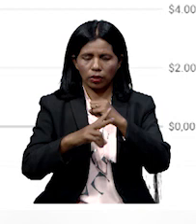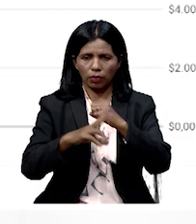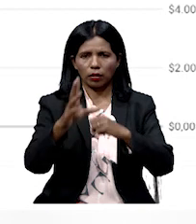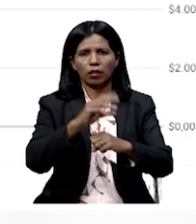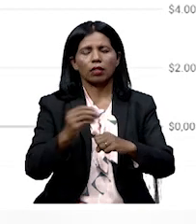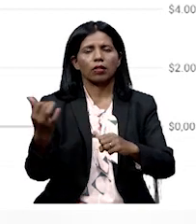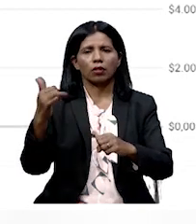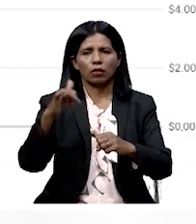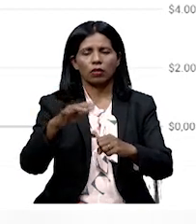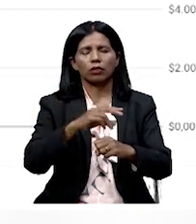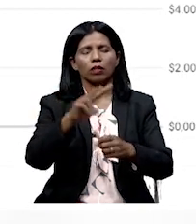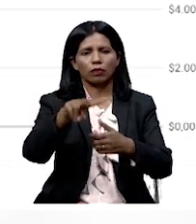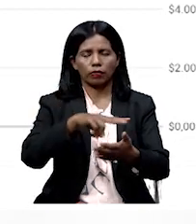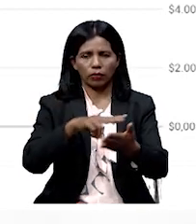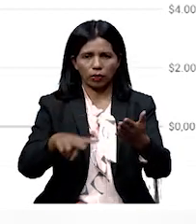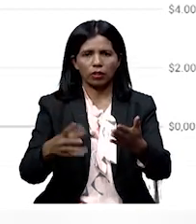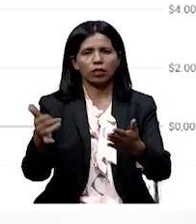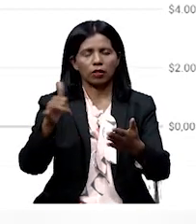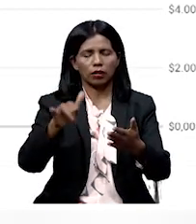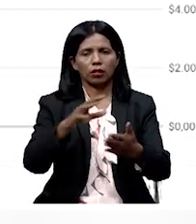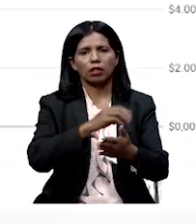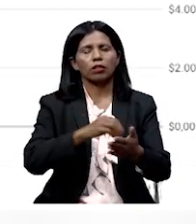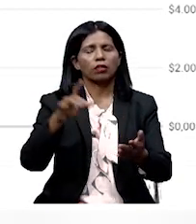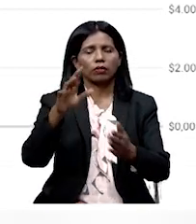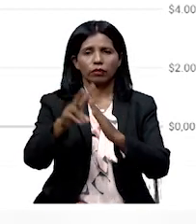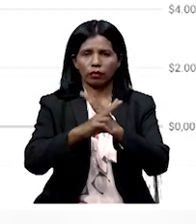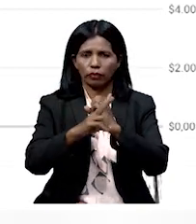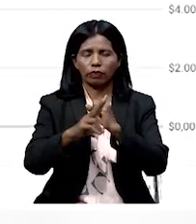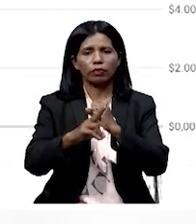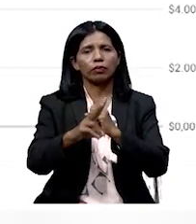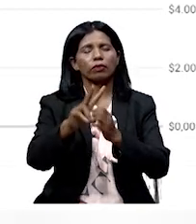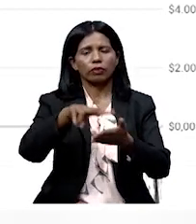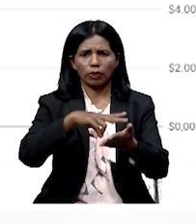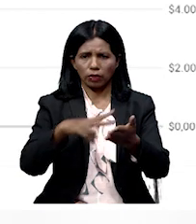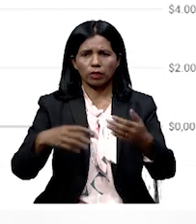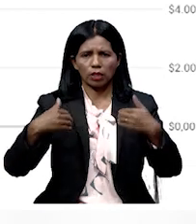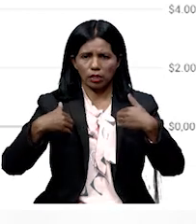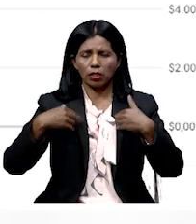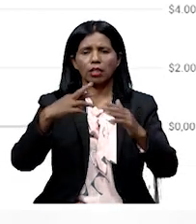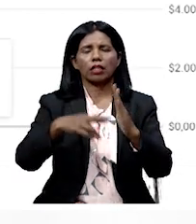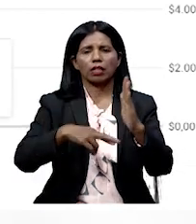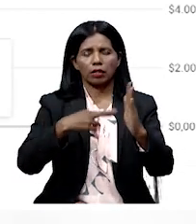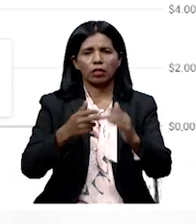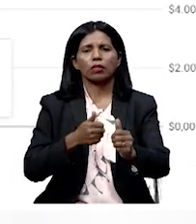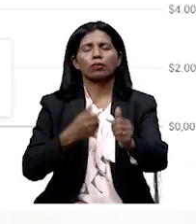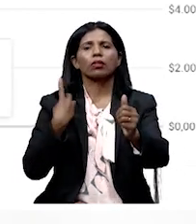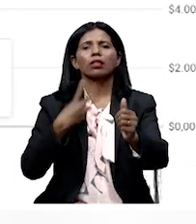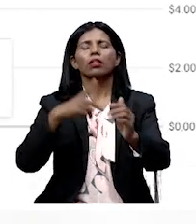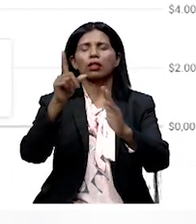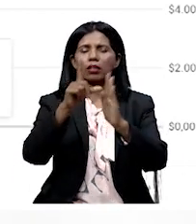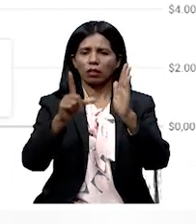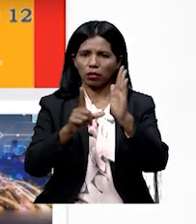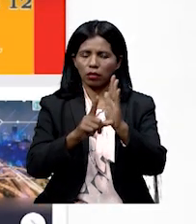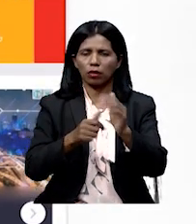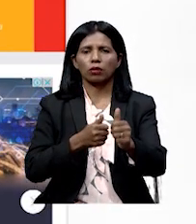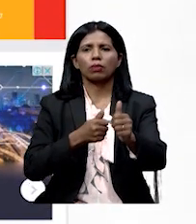vítima violência sexual por exemplo e a regra lu kida que tuir itani lei tuirmos